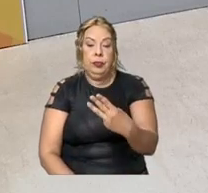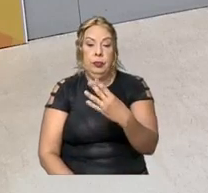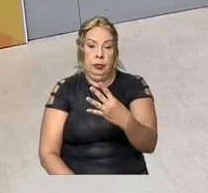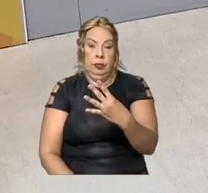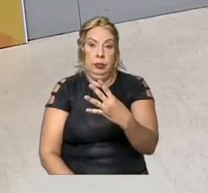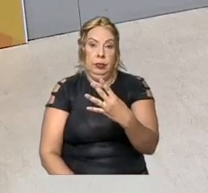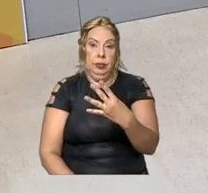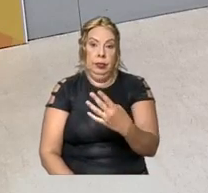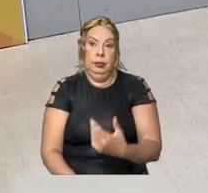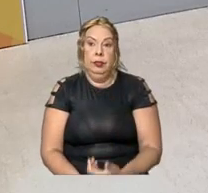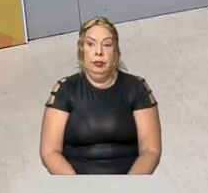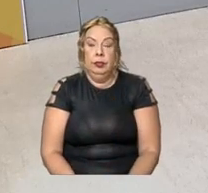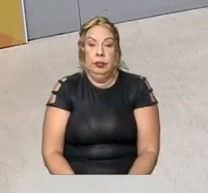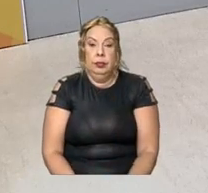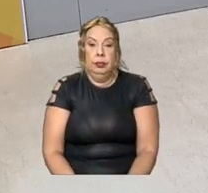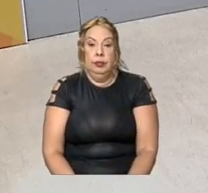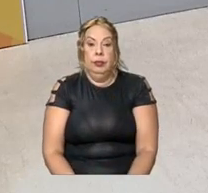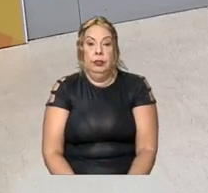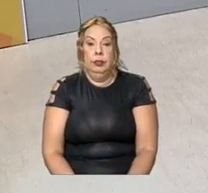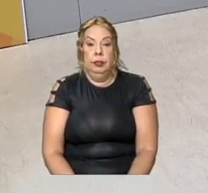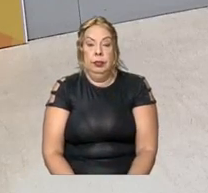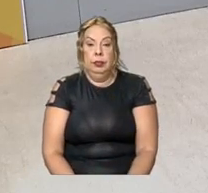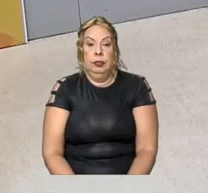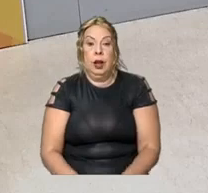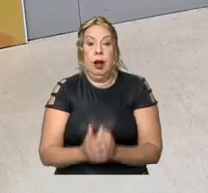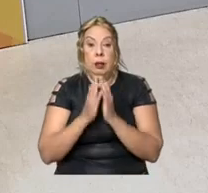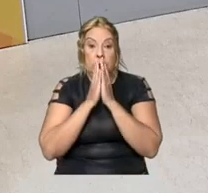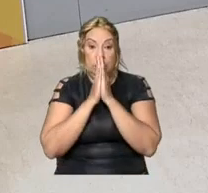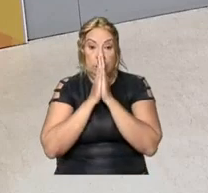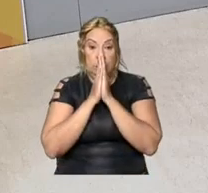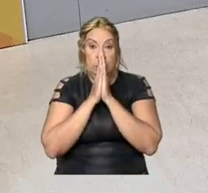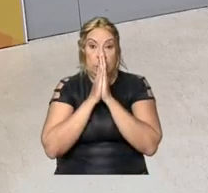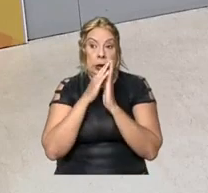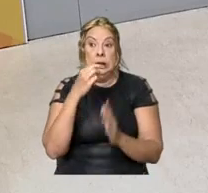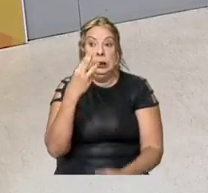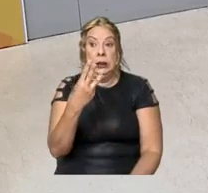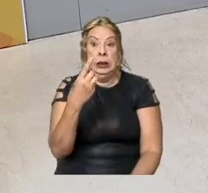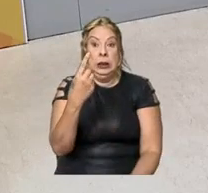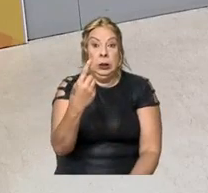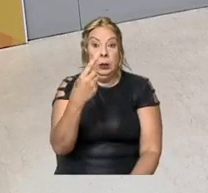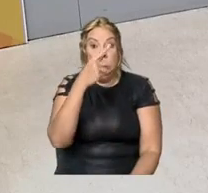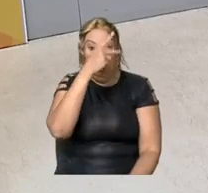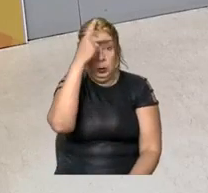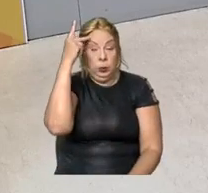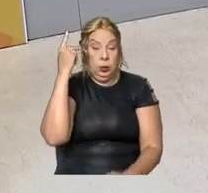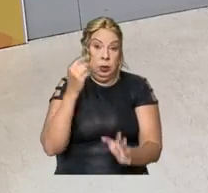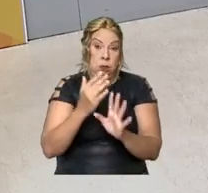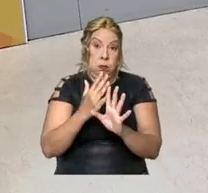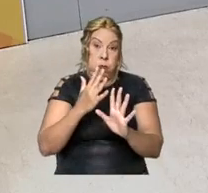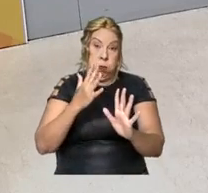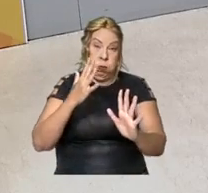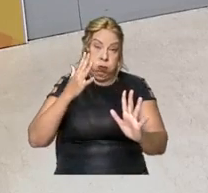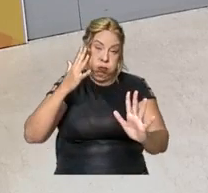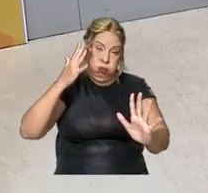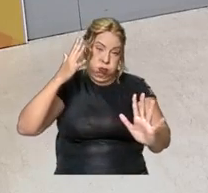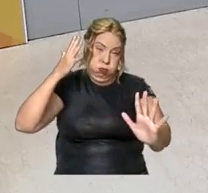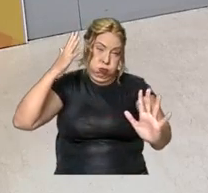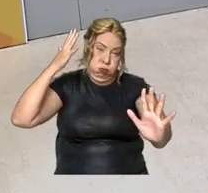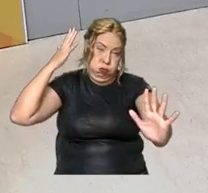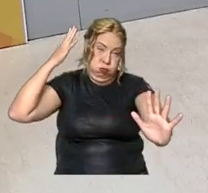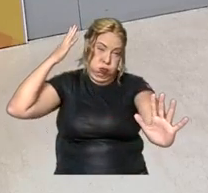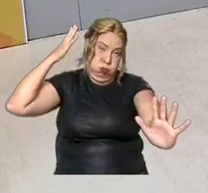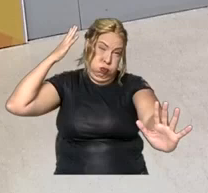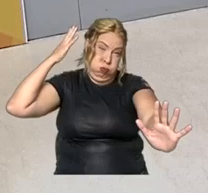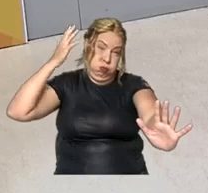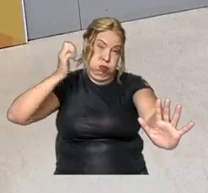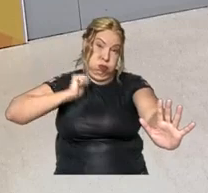34, decide, meu amigo. 31 títulos. Nossa. Enfileirados na disputa, na expectativa,